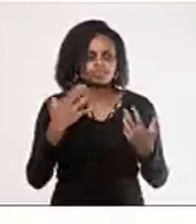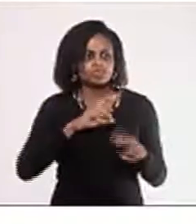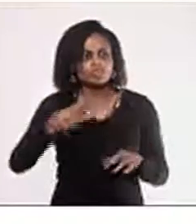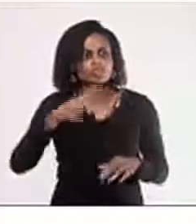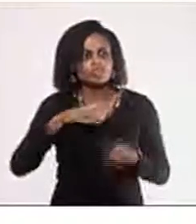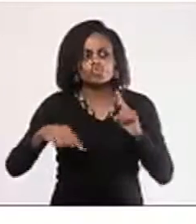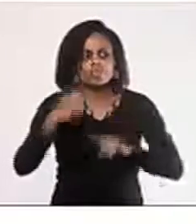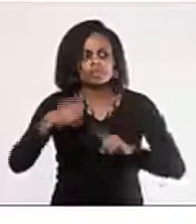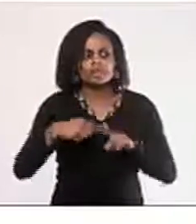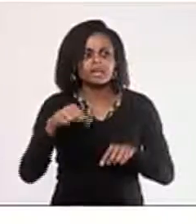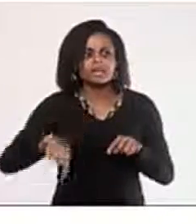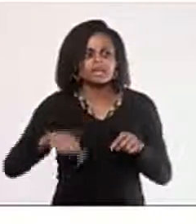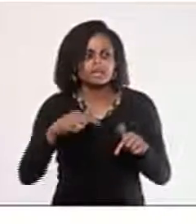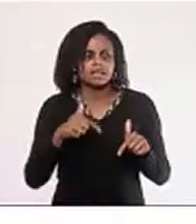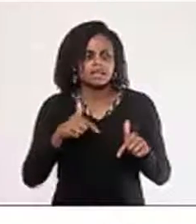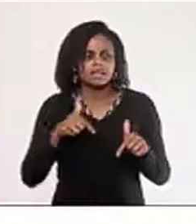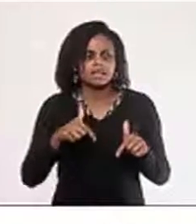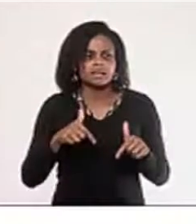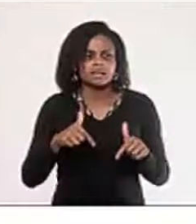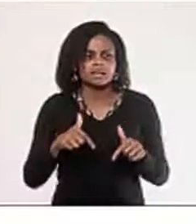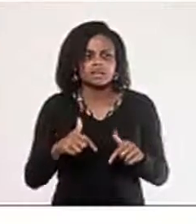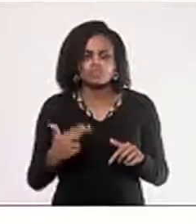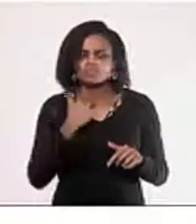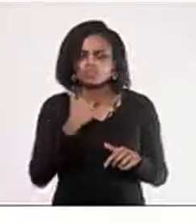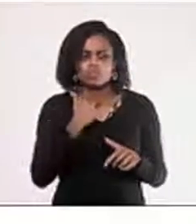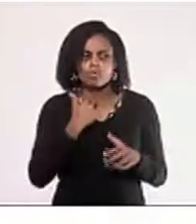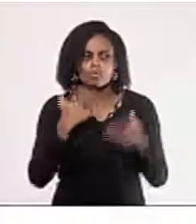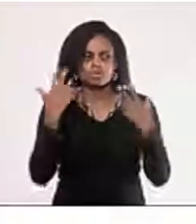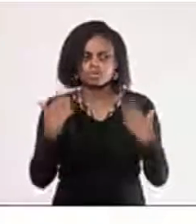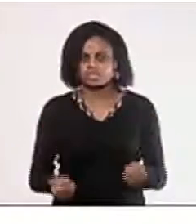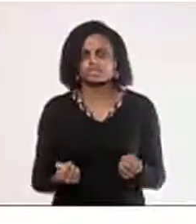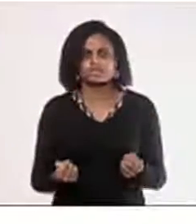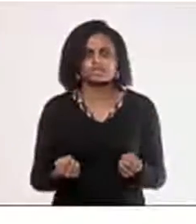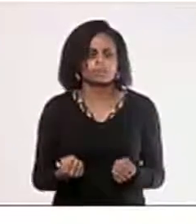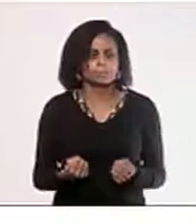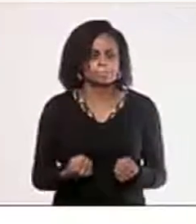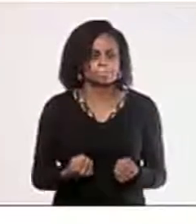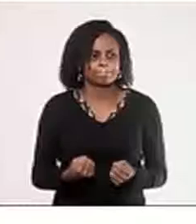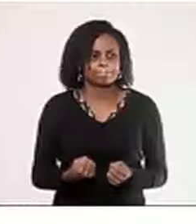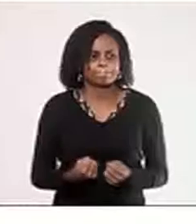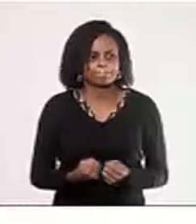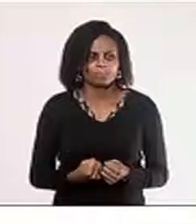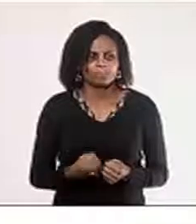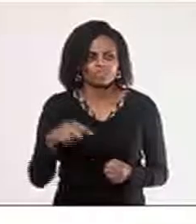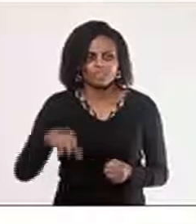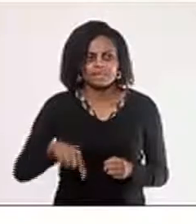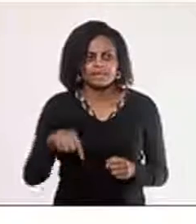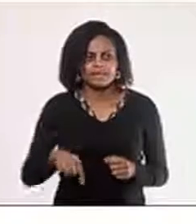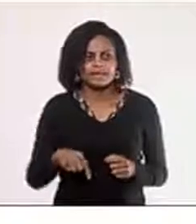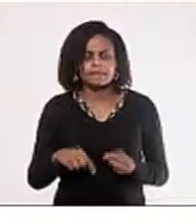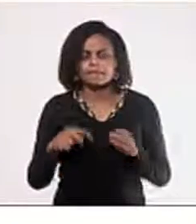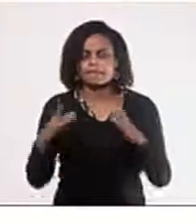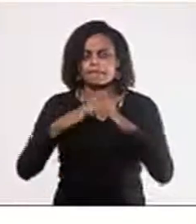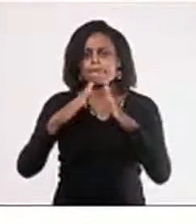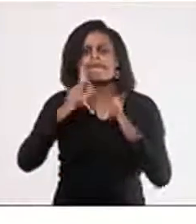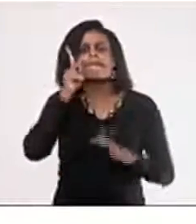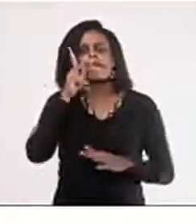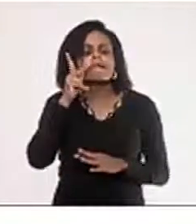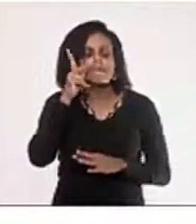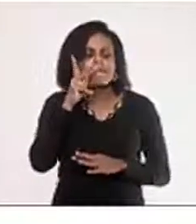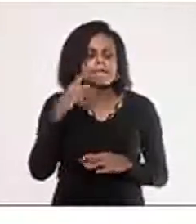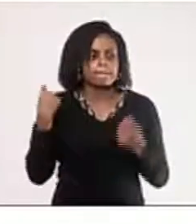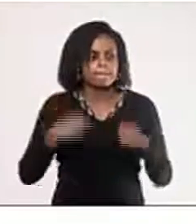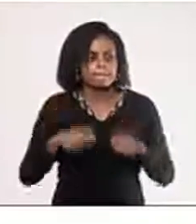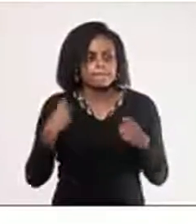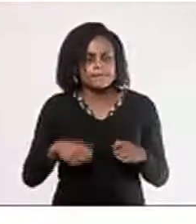Essa casa parlamentar não pode se transformar nisso. Essa casa parlamentar